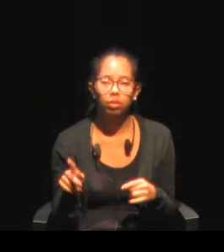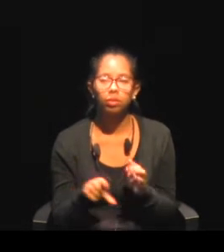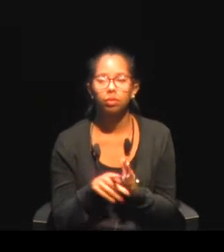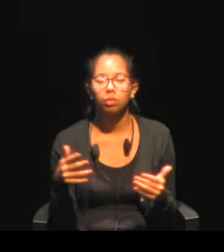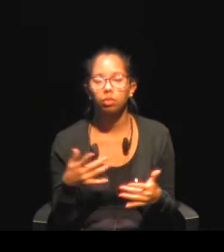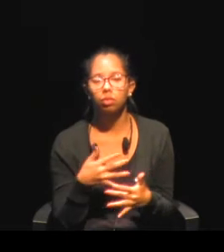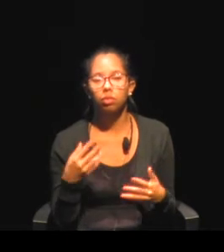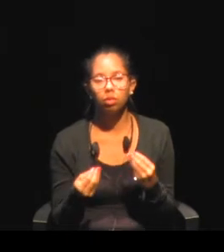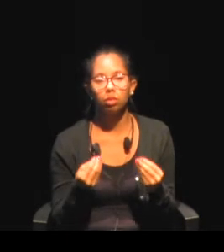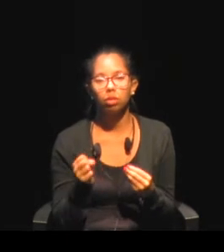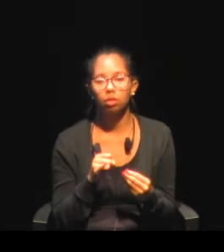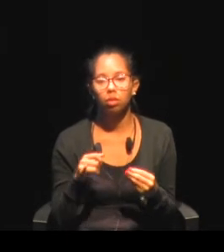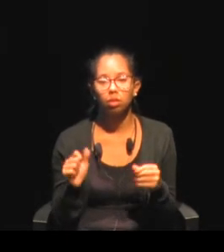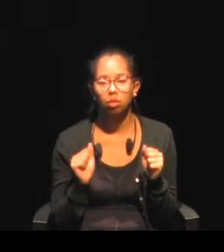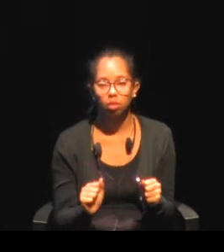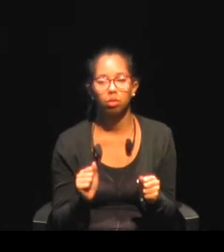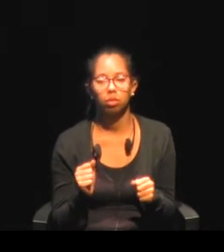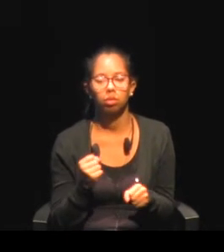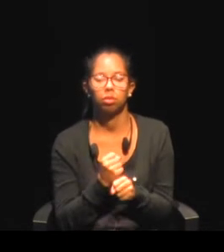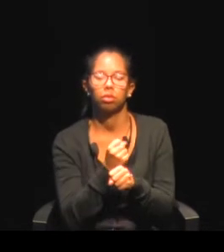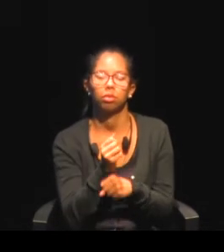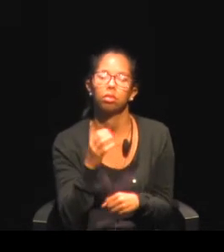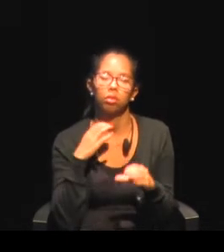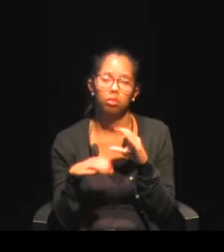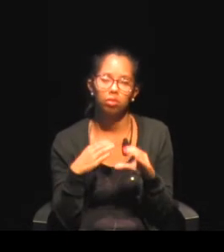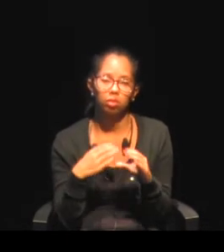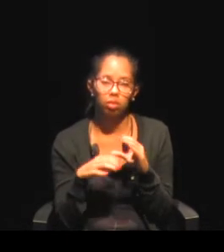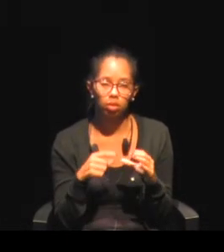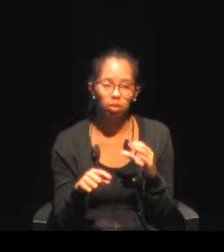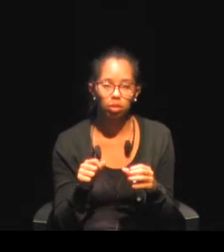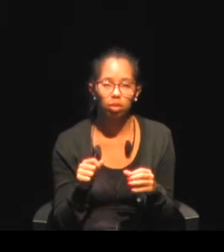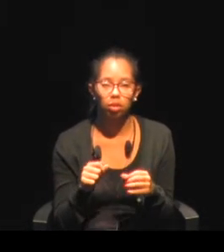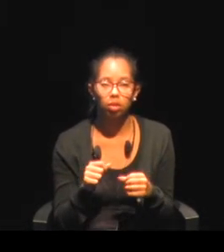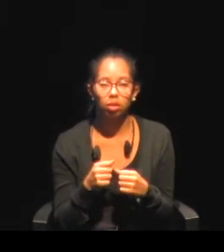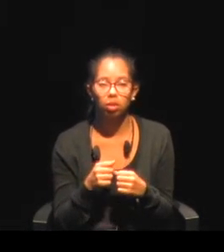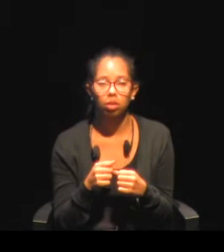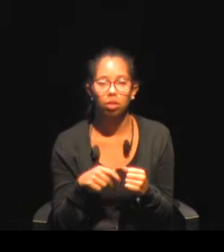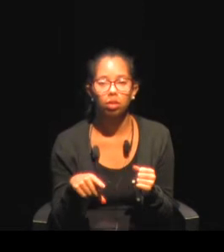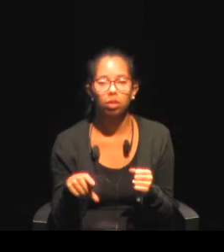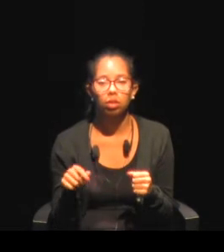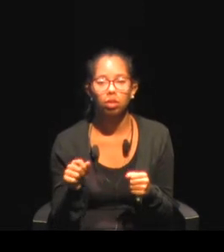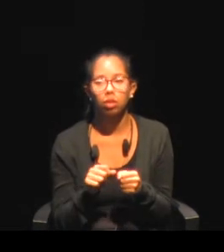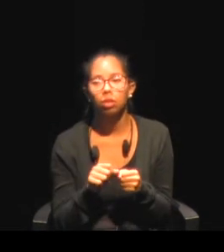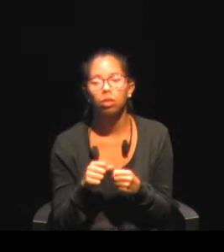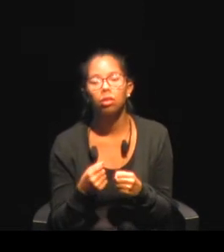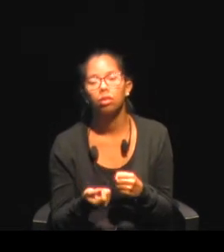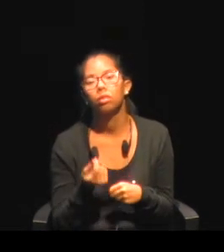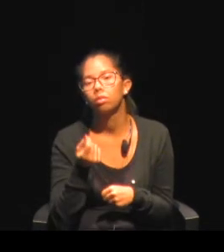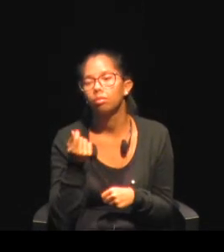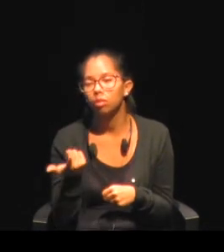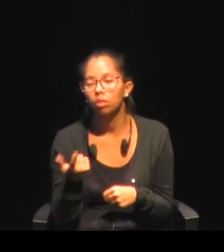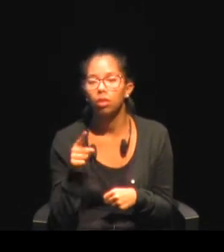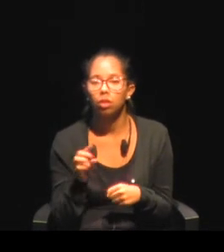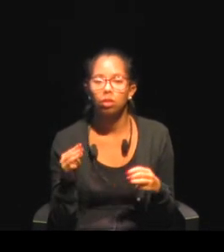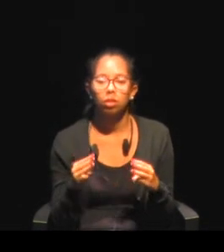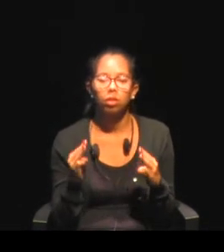sua circunstância na cidade, e como que se pode construir um diálogo rico de interação entre essas